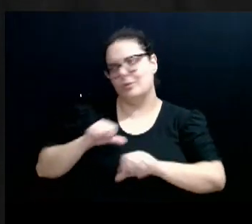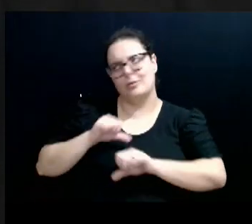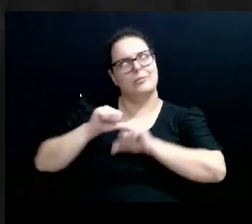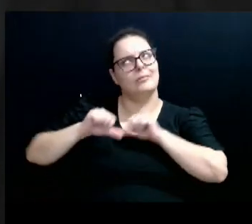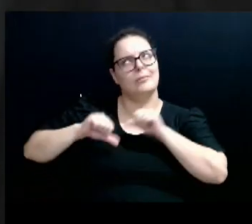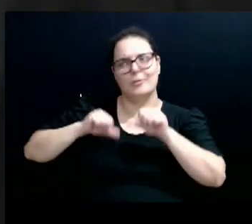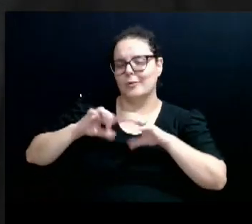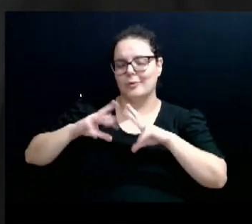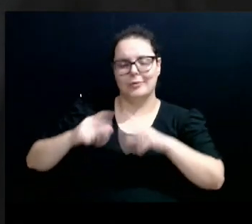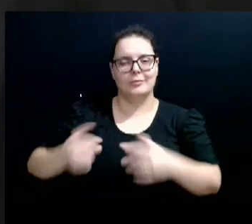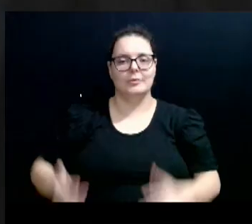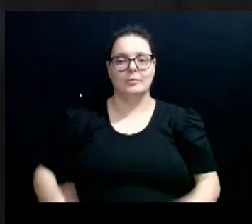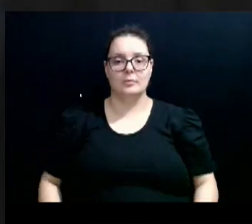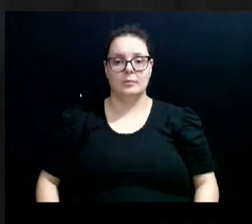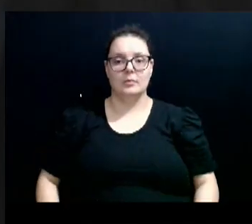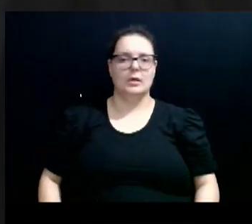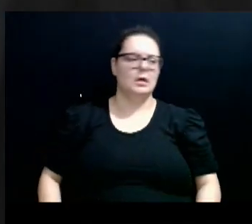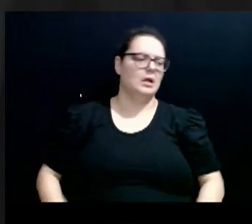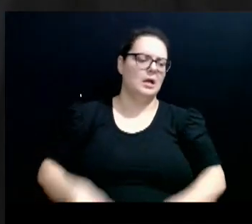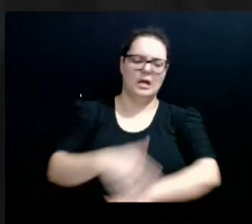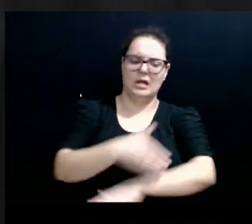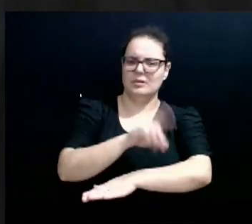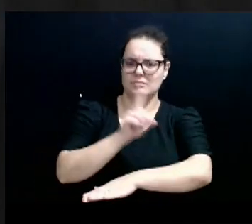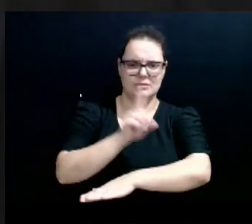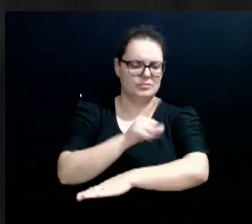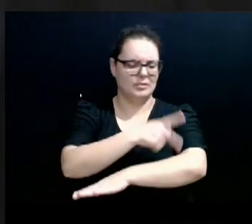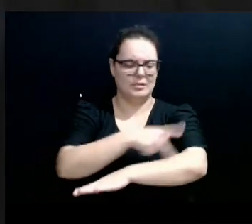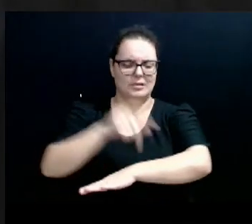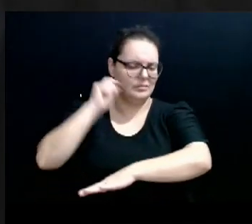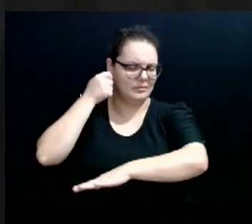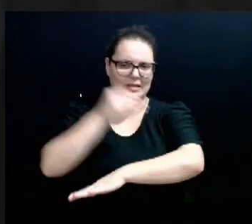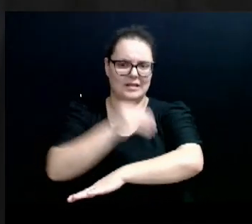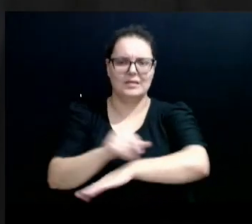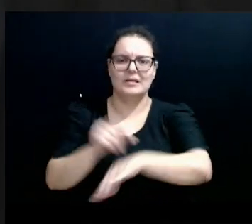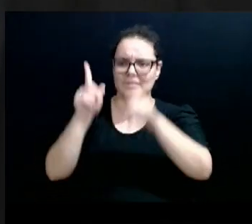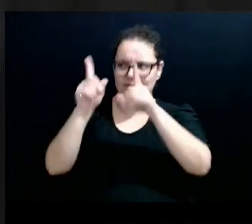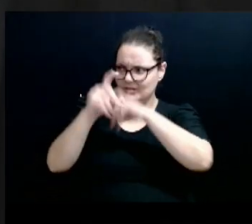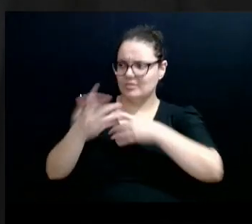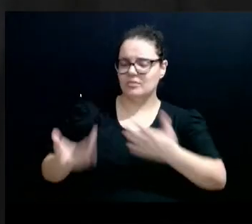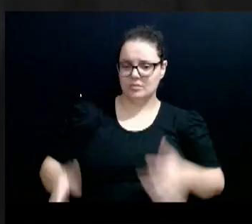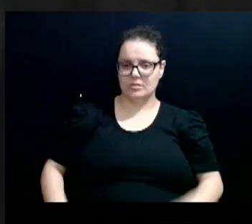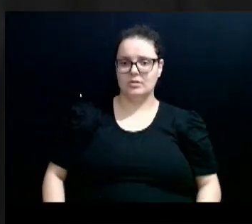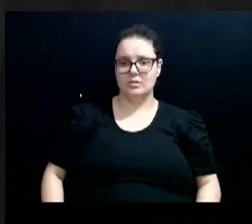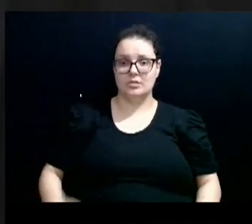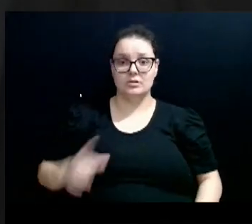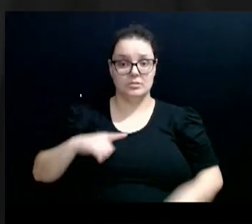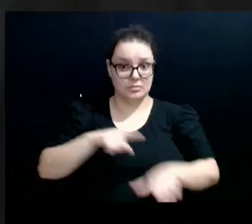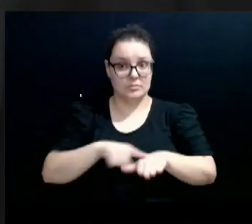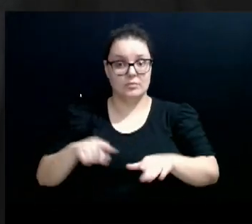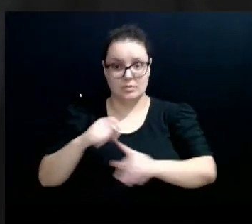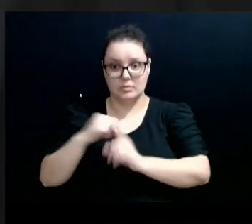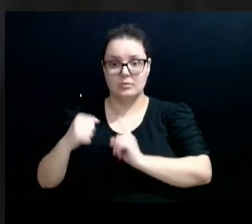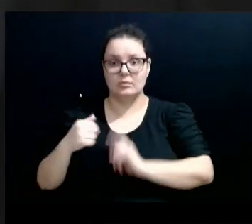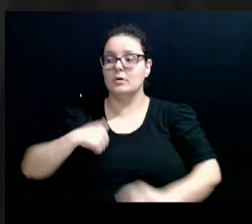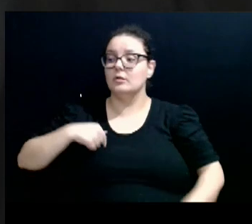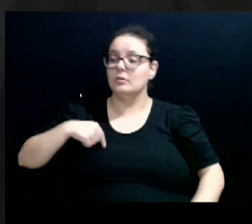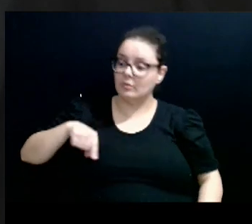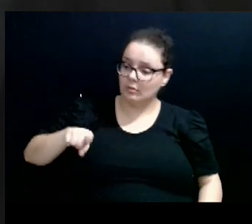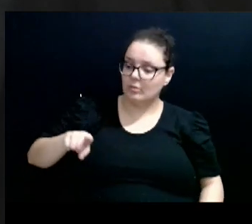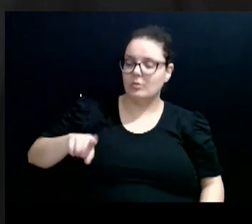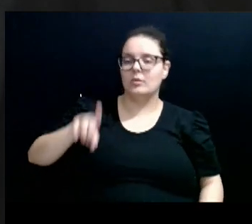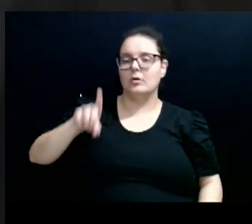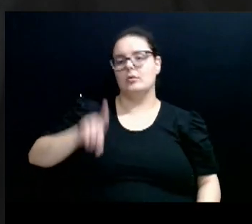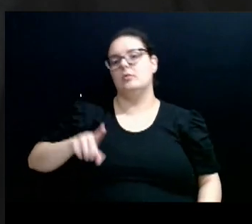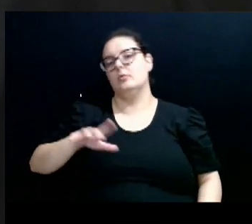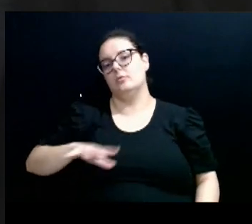eram asfaltadas, eram muito assim, difícil, havia uma exclusão social. E eu fui para lá para ser o diretor do Instituto.